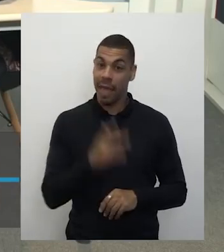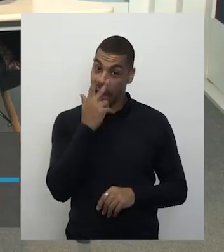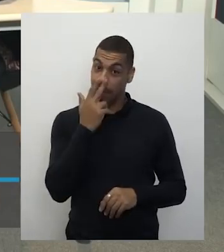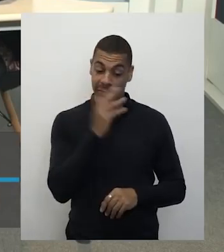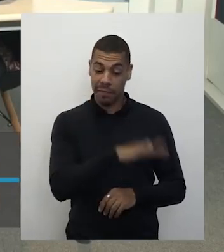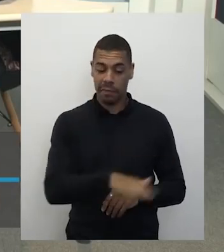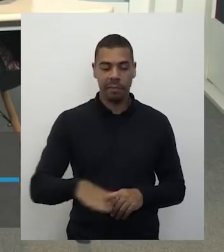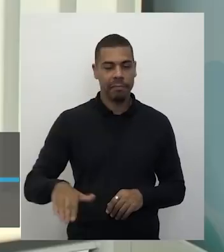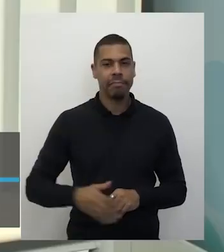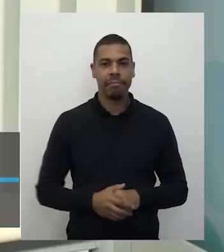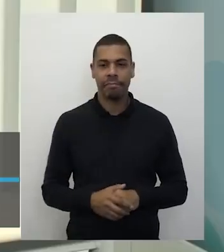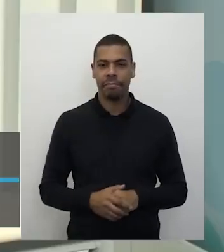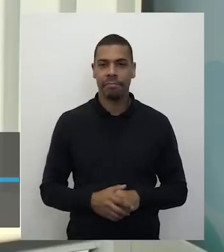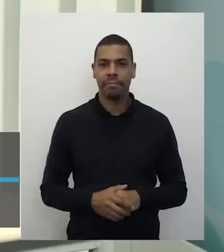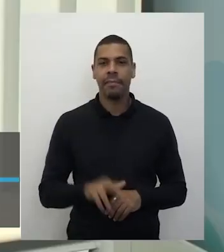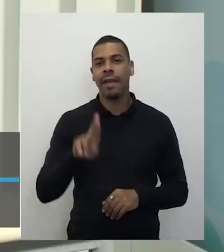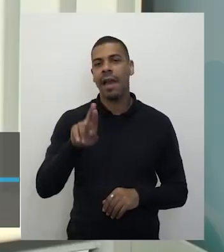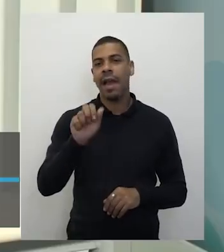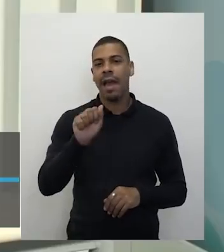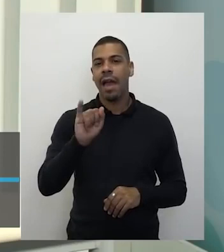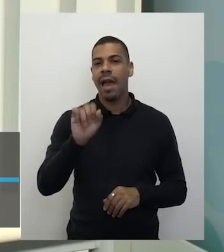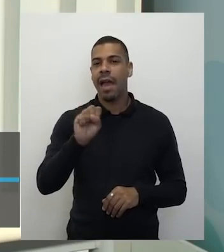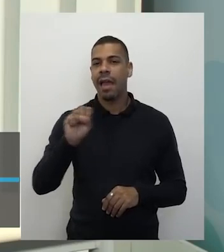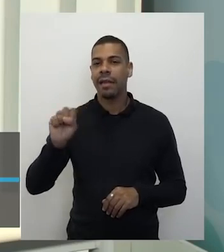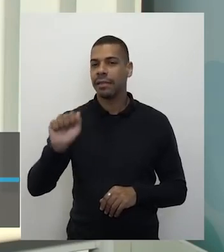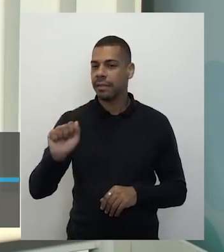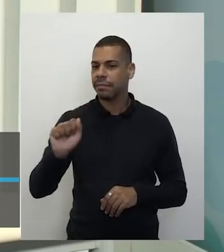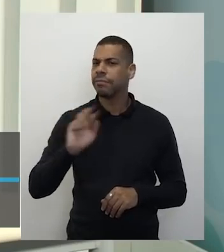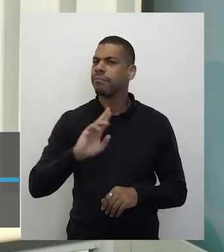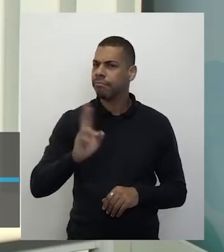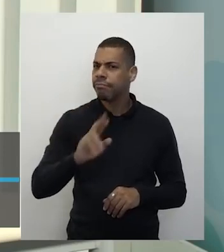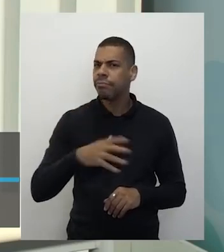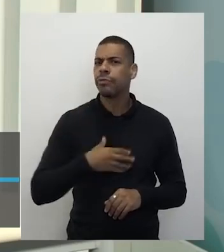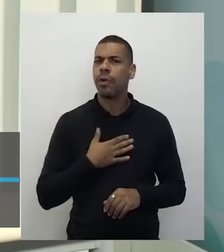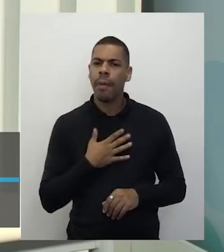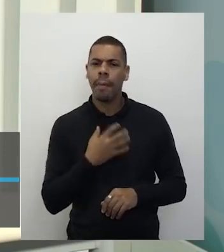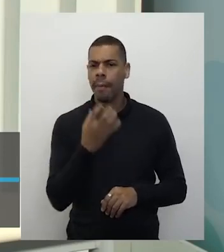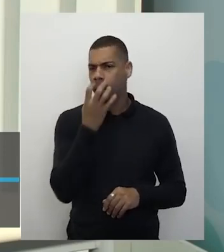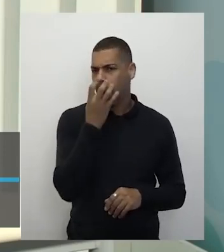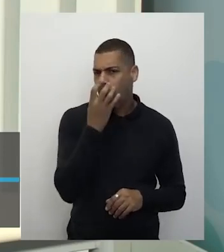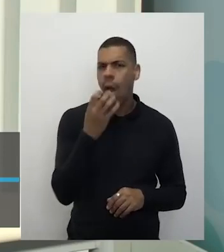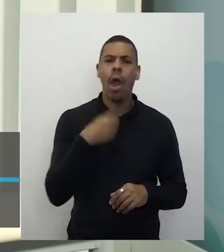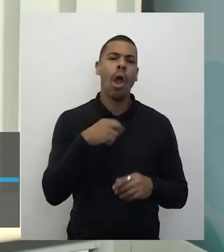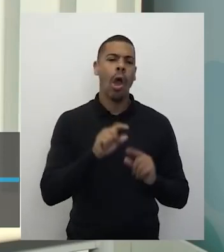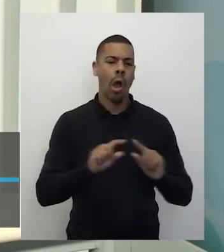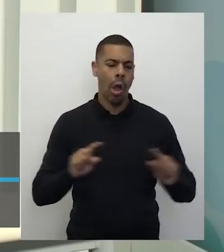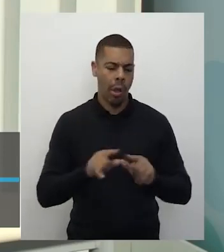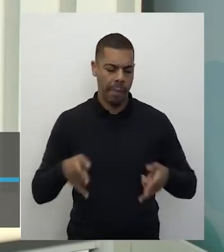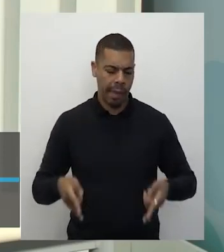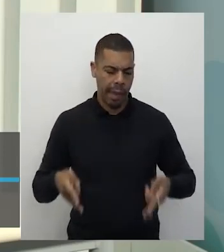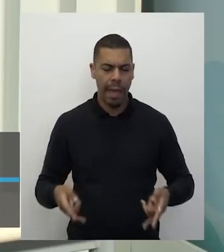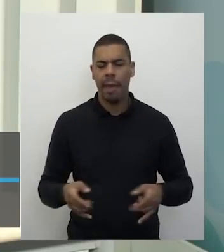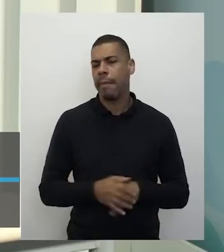bonitinho. E aí a gente tem a Raíssa, que disse que já ouviu, e ela colocou meu cachorro, minha cama, Meu e sofá. meu